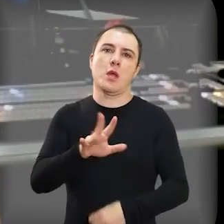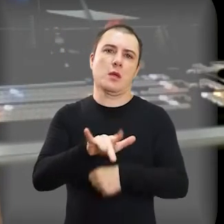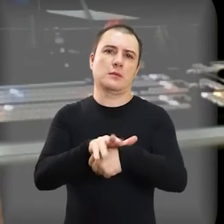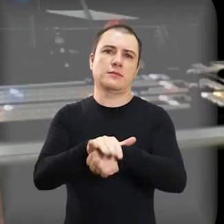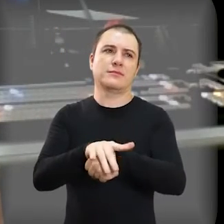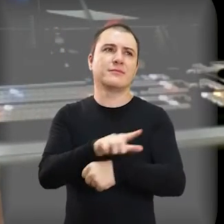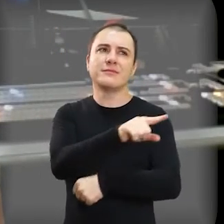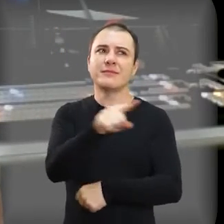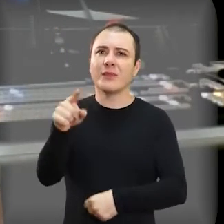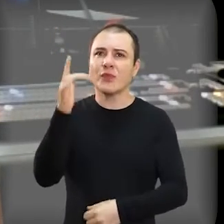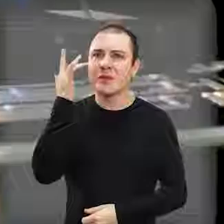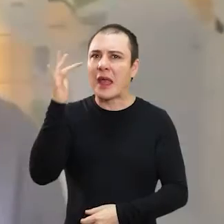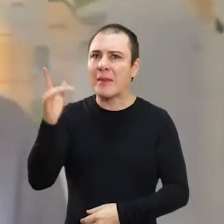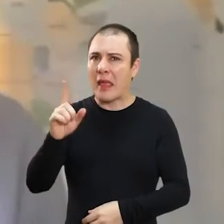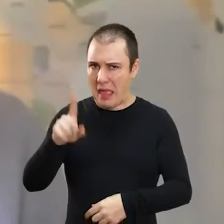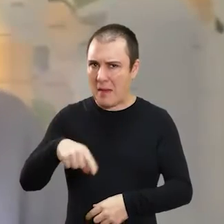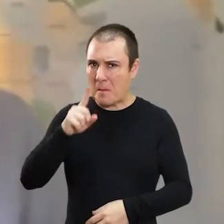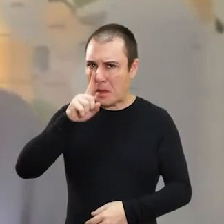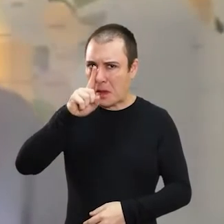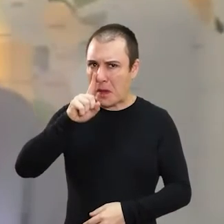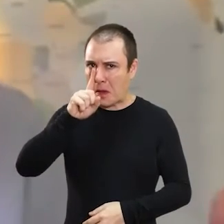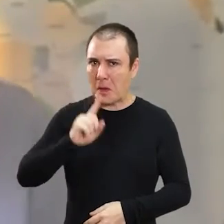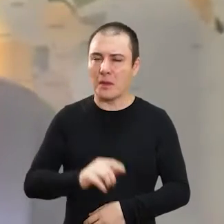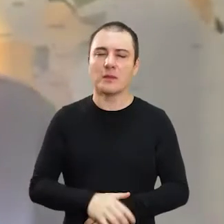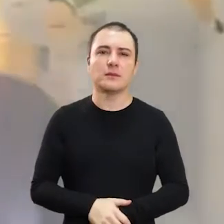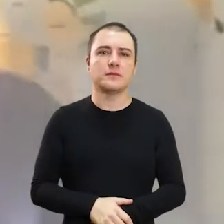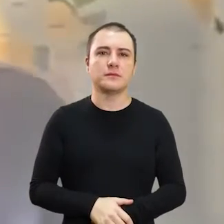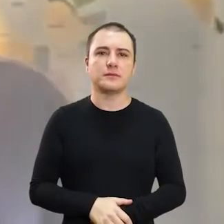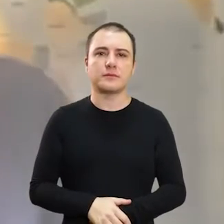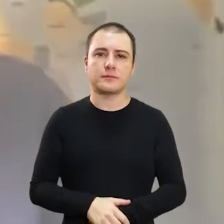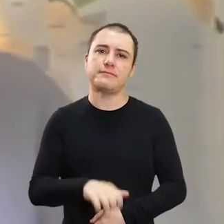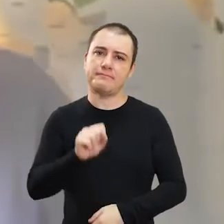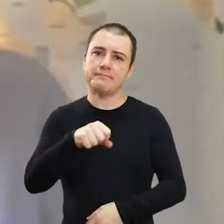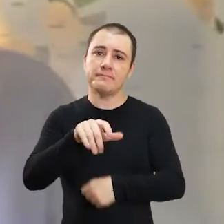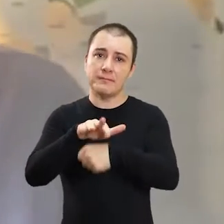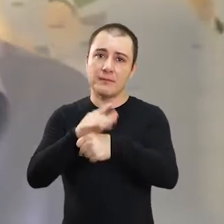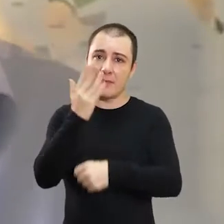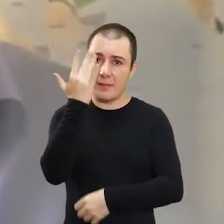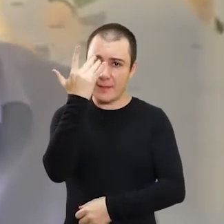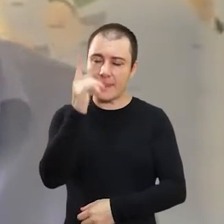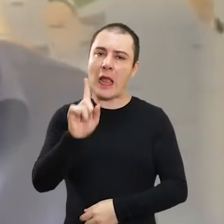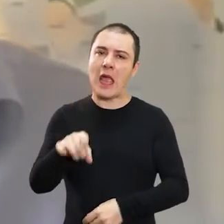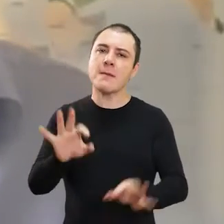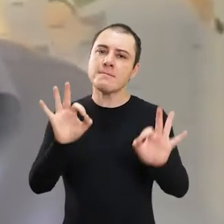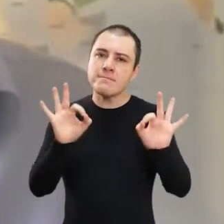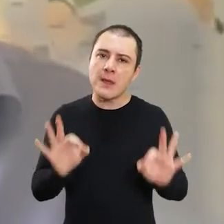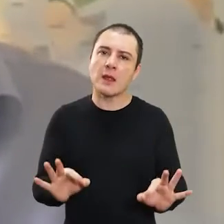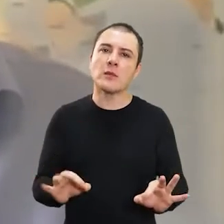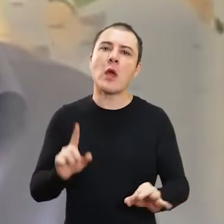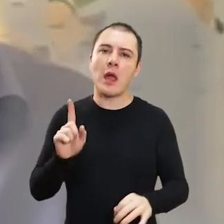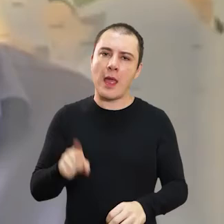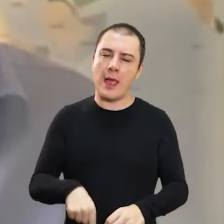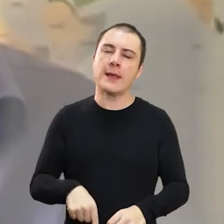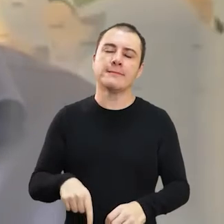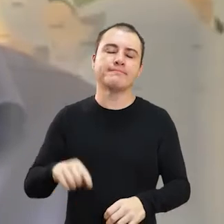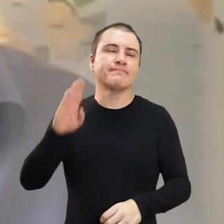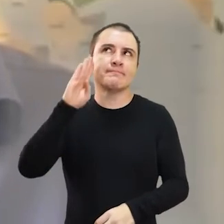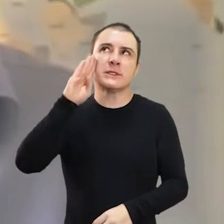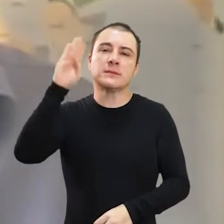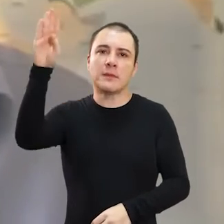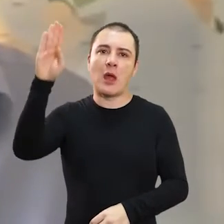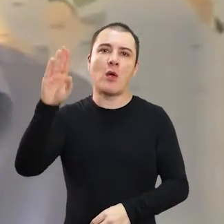perigos desse desconhecimento? Olha, primeiramente a gente tem assim que glaucoma realmente é a primeira